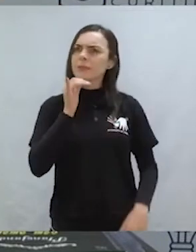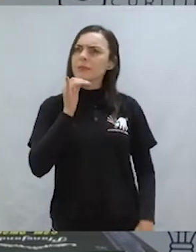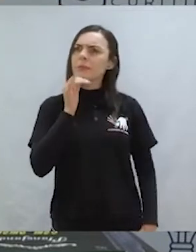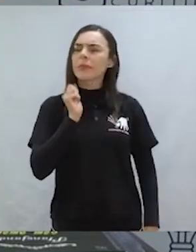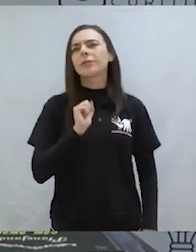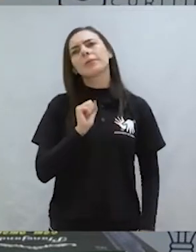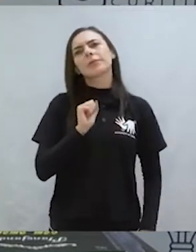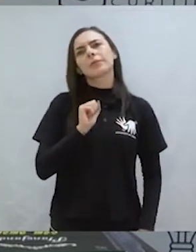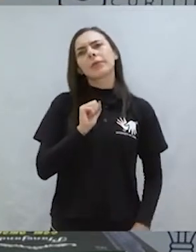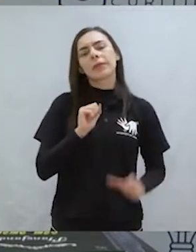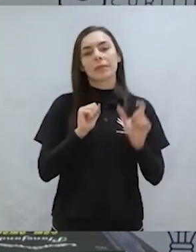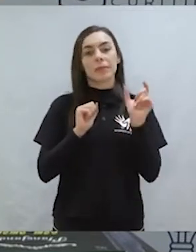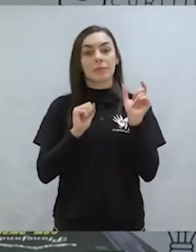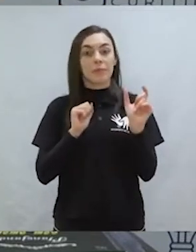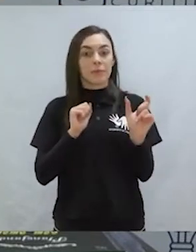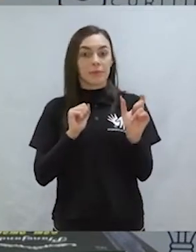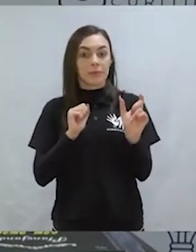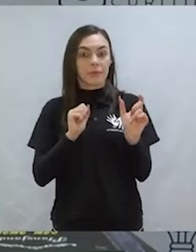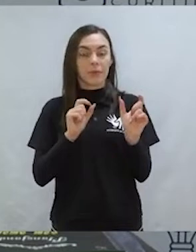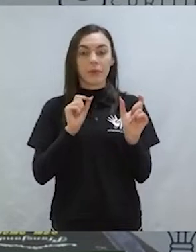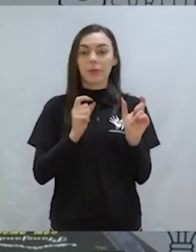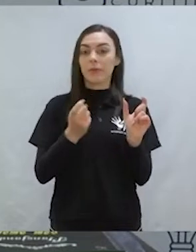gente substituísse